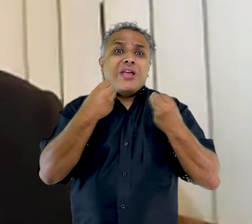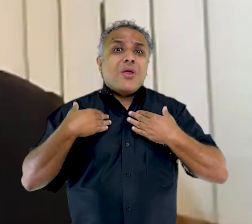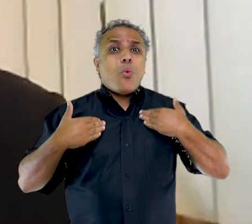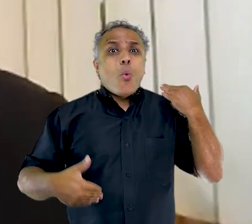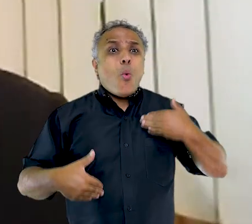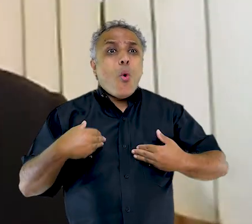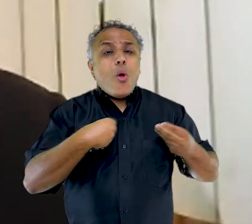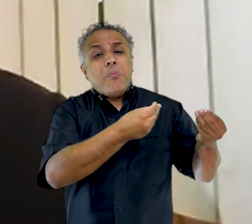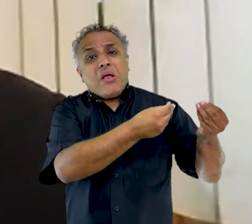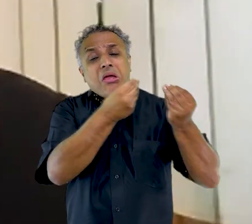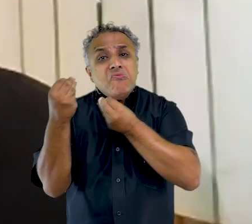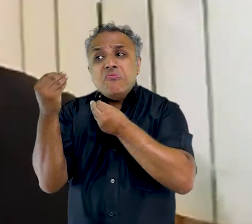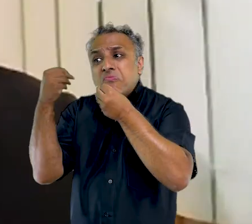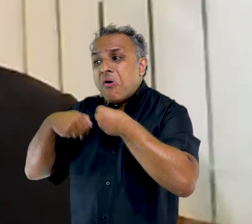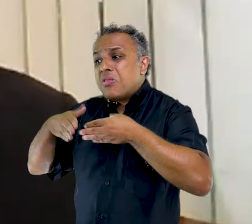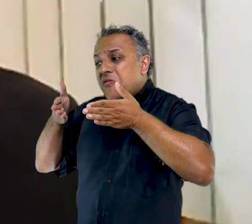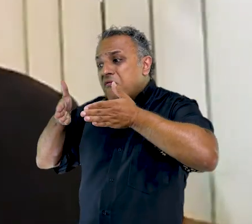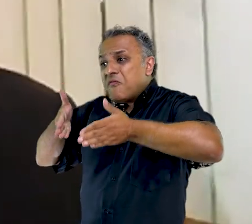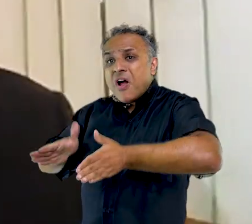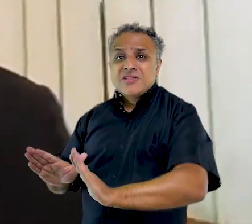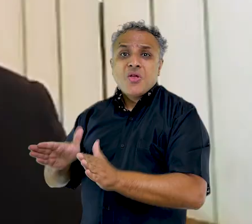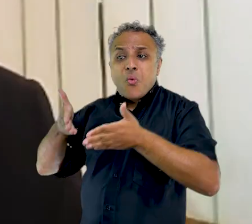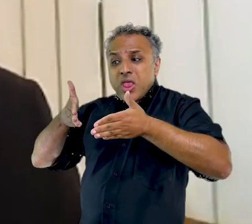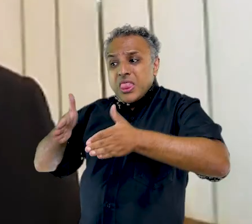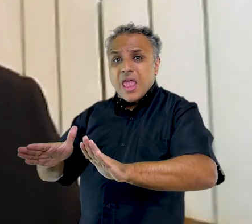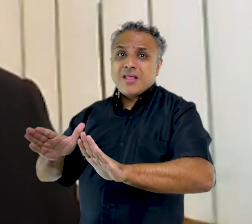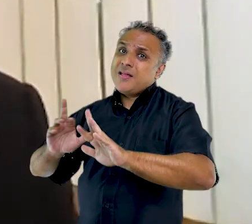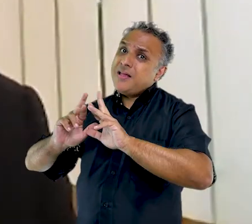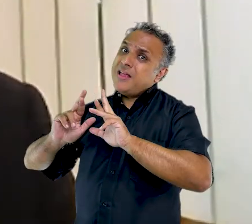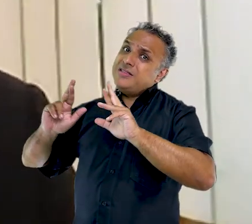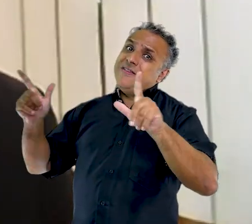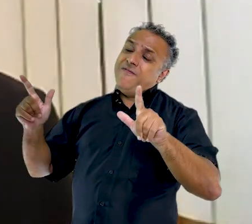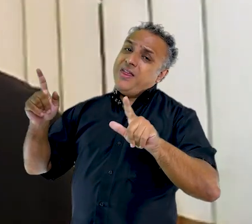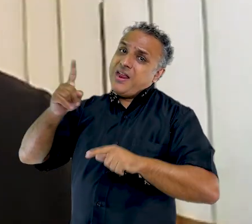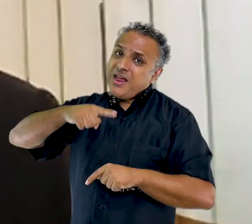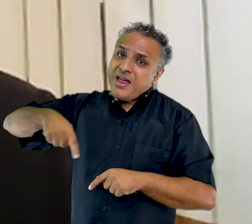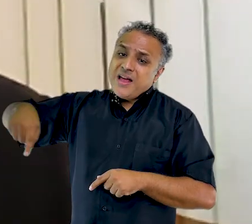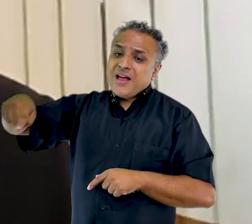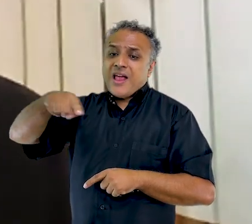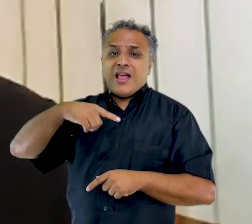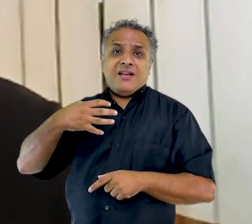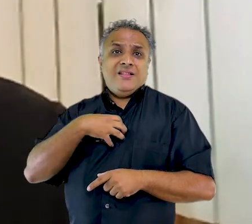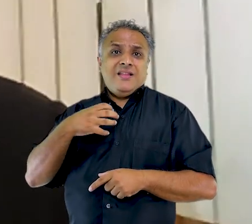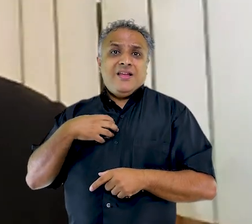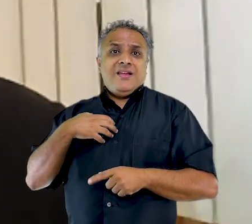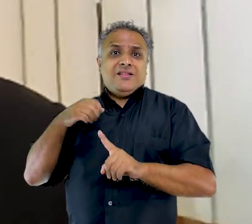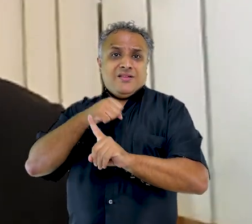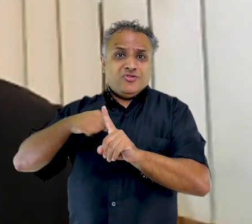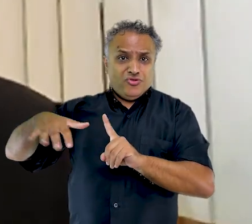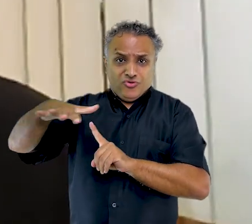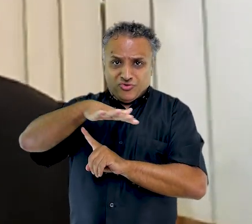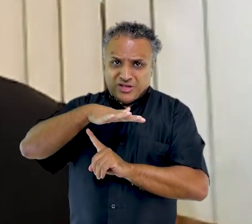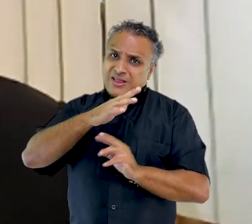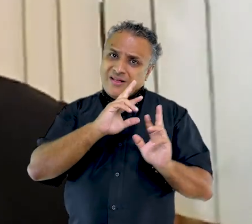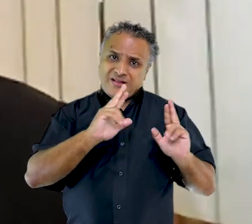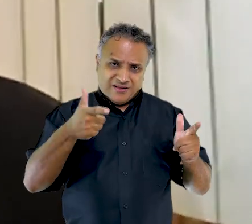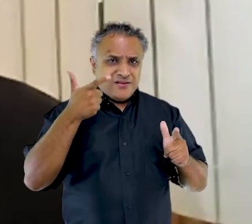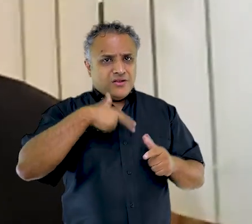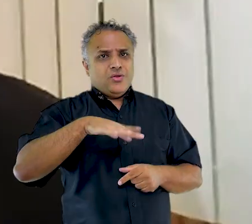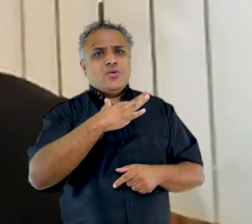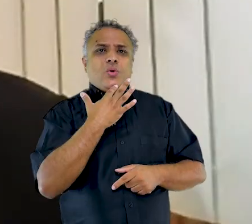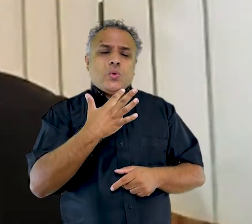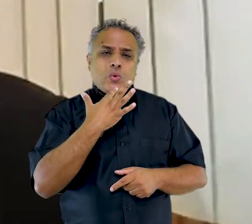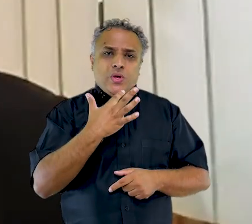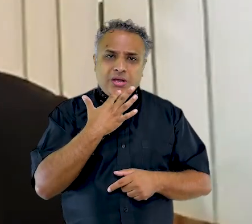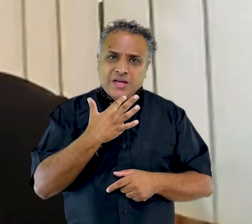o corpo dessas pessoas para realizar um sepultamento que é completamente diferente da sociedade dominante, do que nós